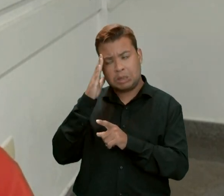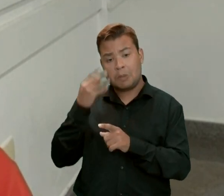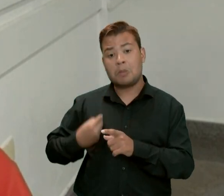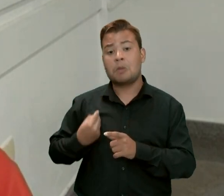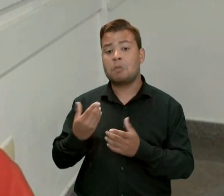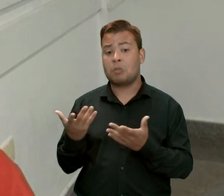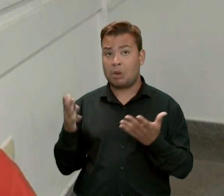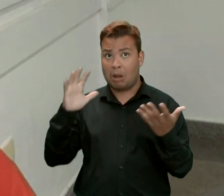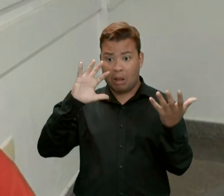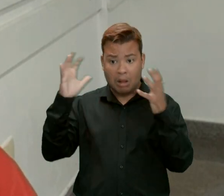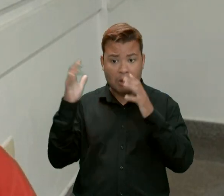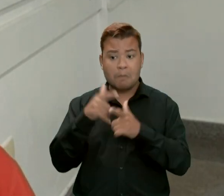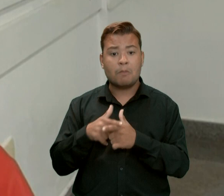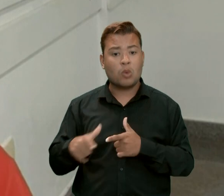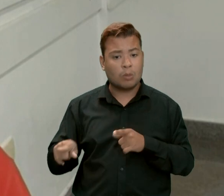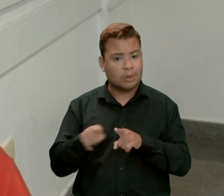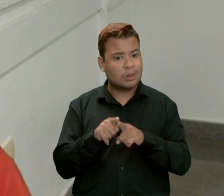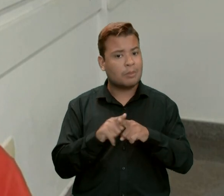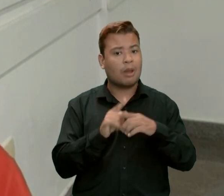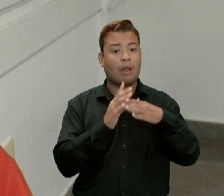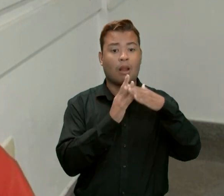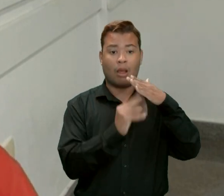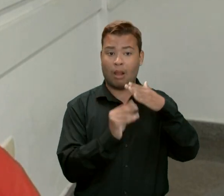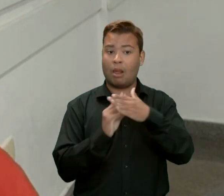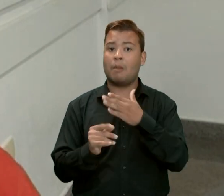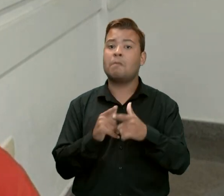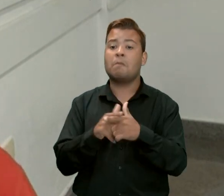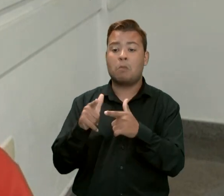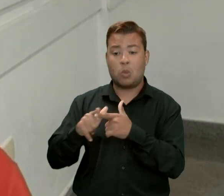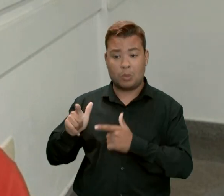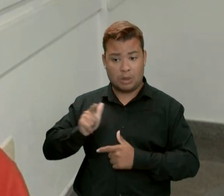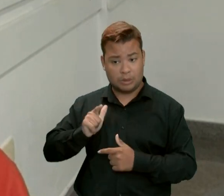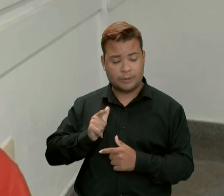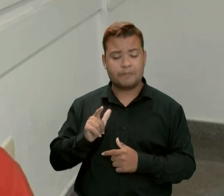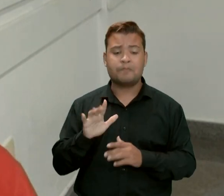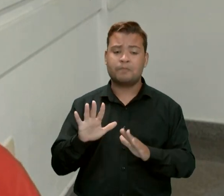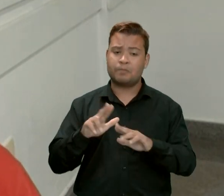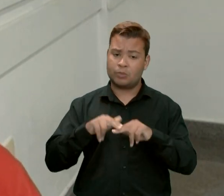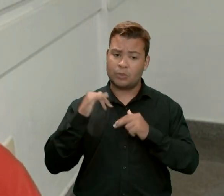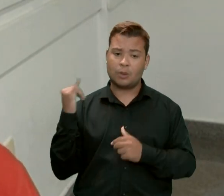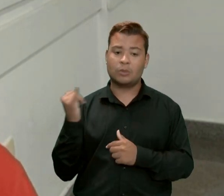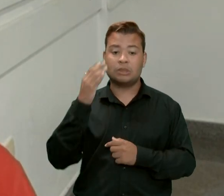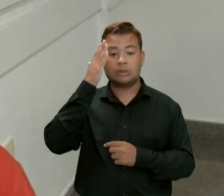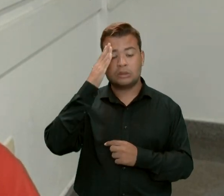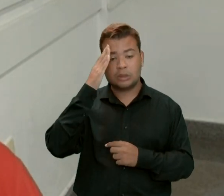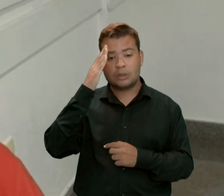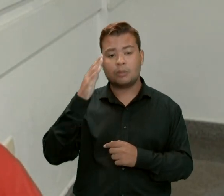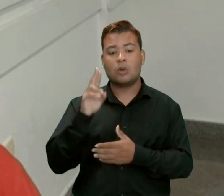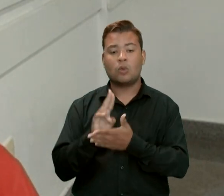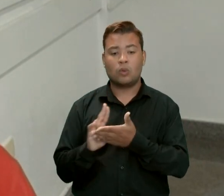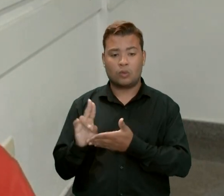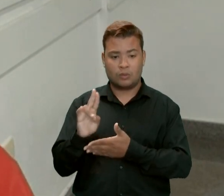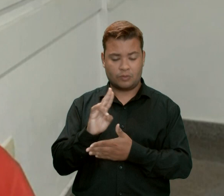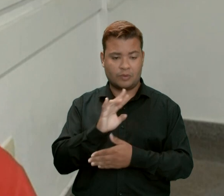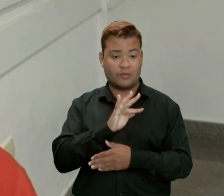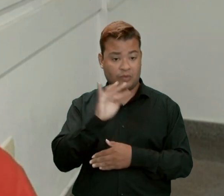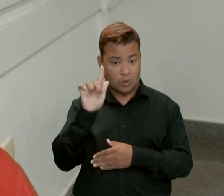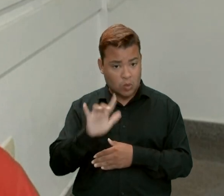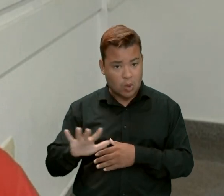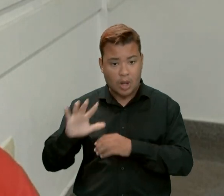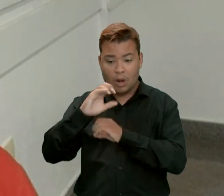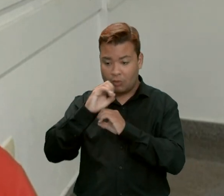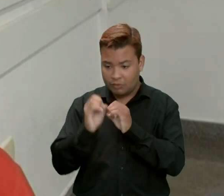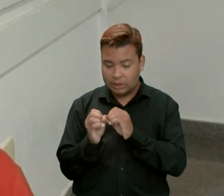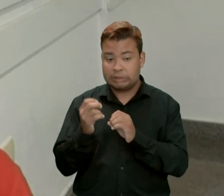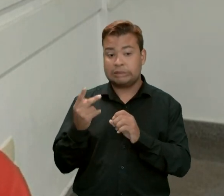enfrenta a crise migratória que nós vivemos. Então é muito especial saber que a Universidade Federal de Goiás, por meio da sua televisão, convida o